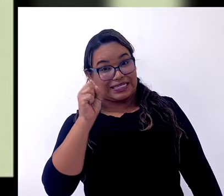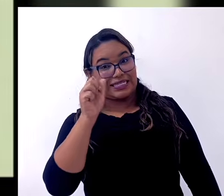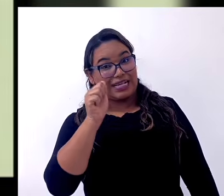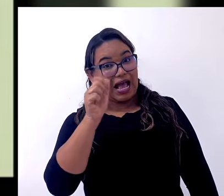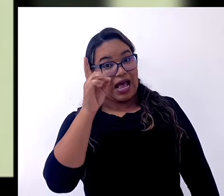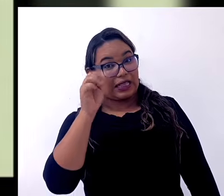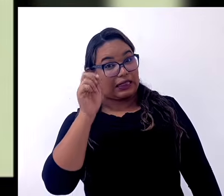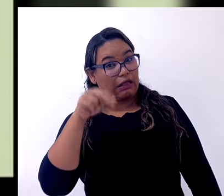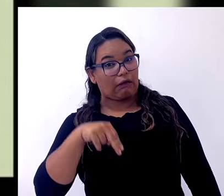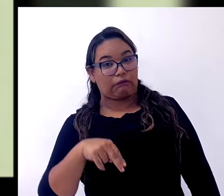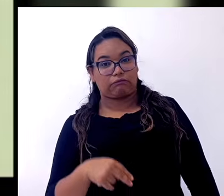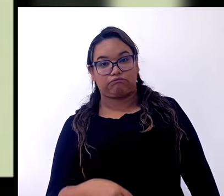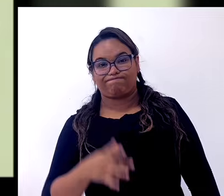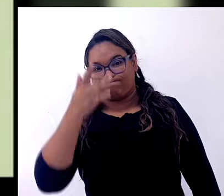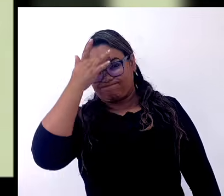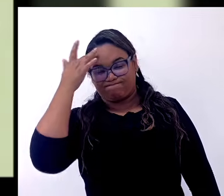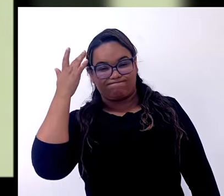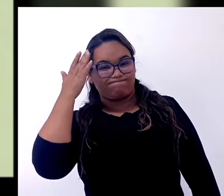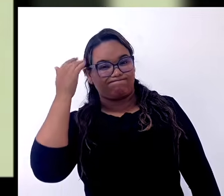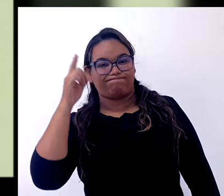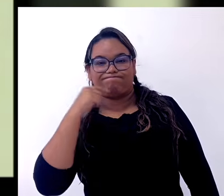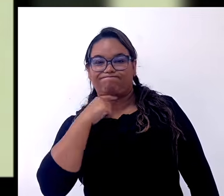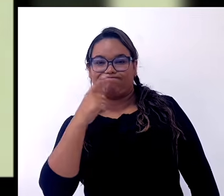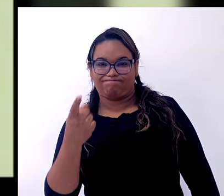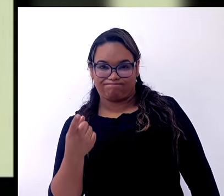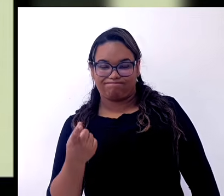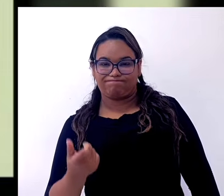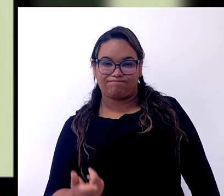caracterizada pelo governo da lei e não o governo da força.